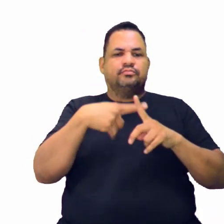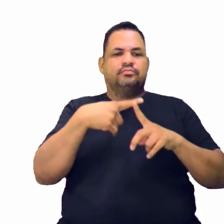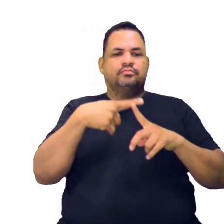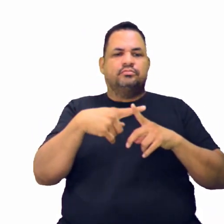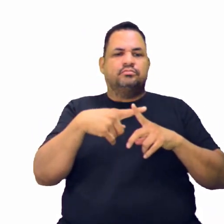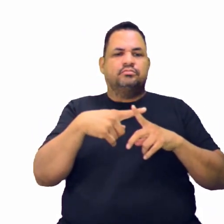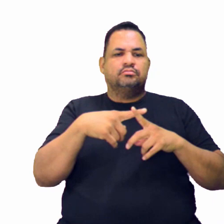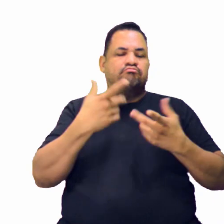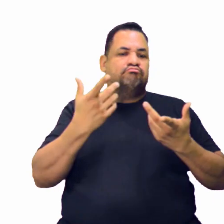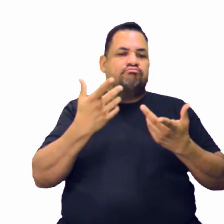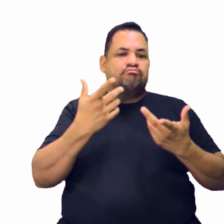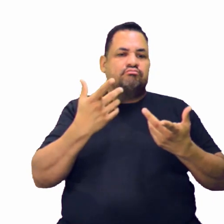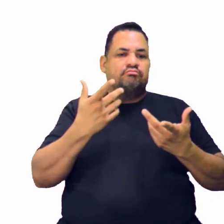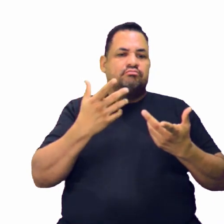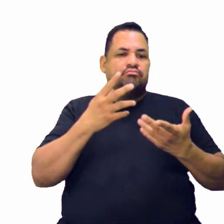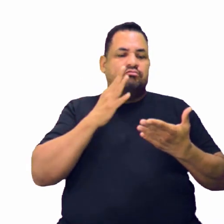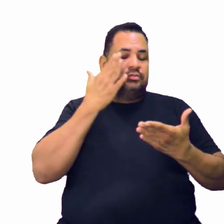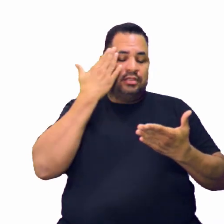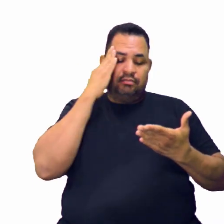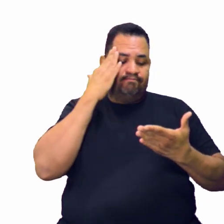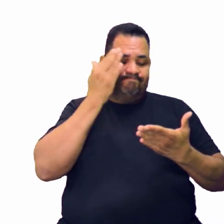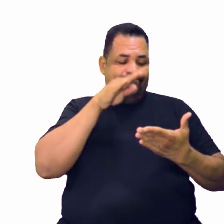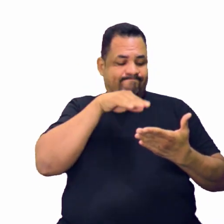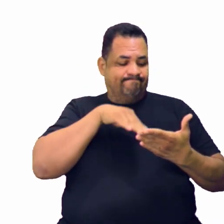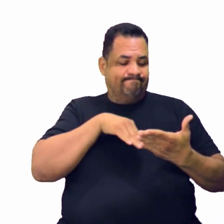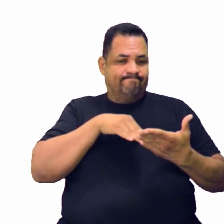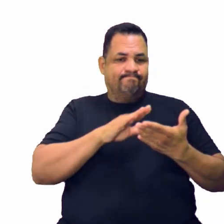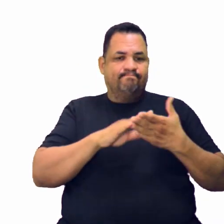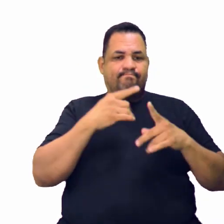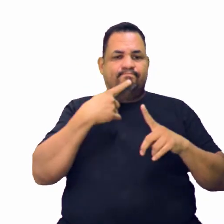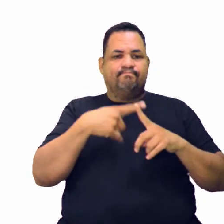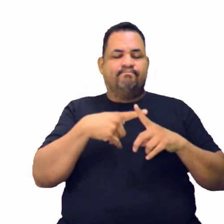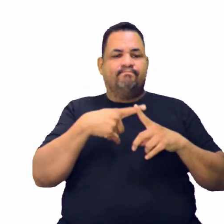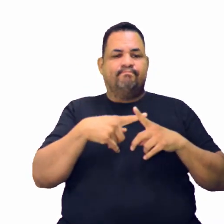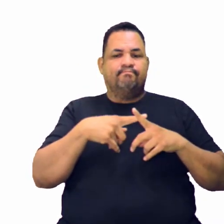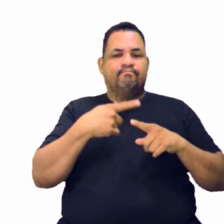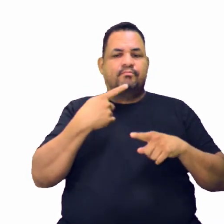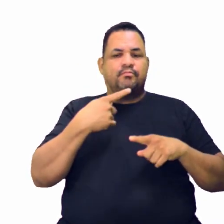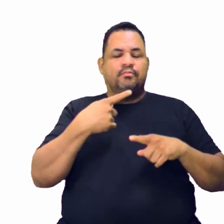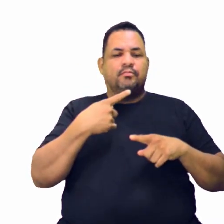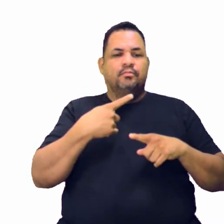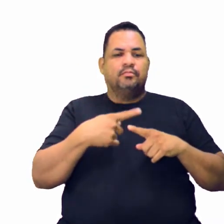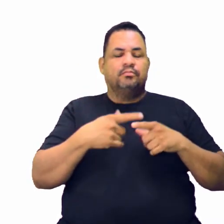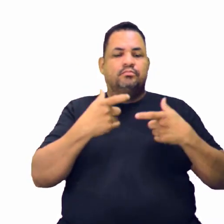porque eles não vão entender, né? Não vão saber